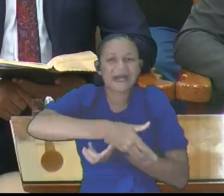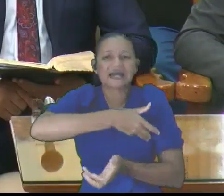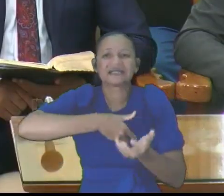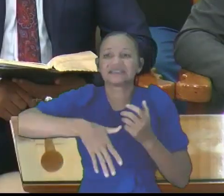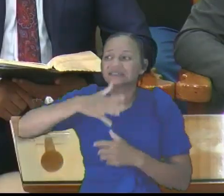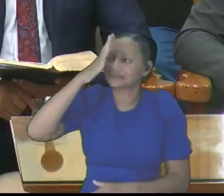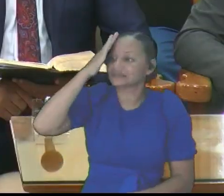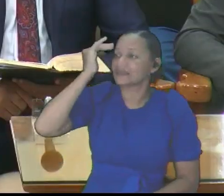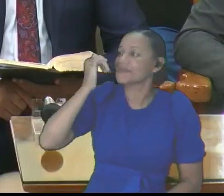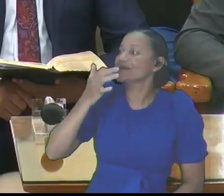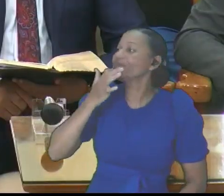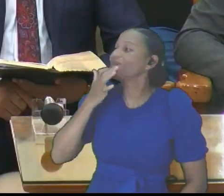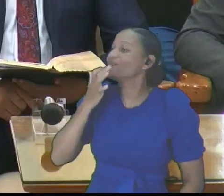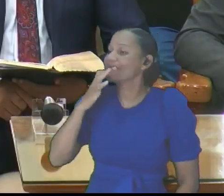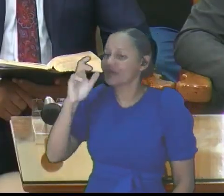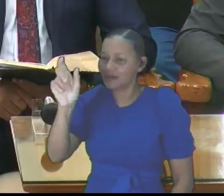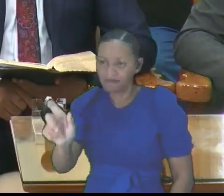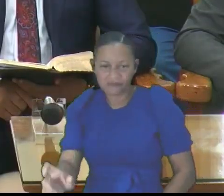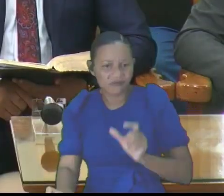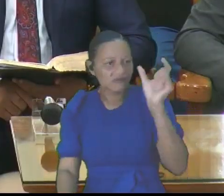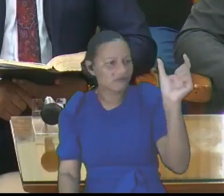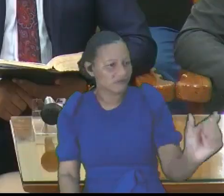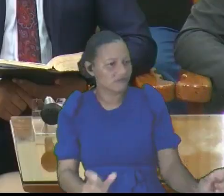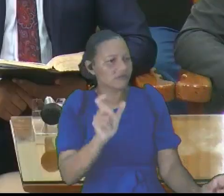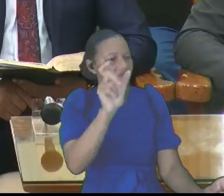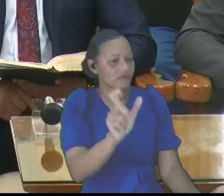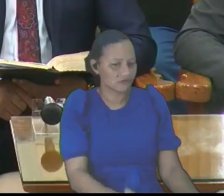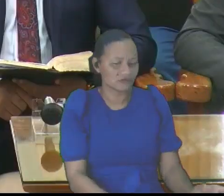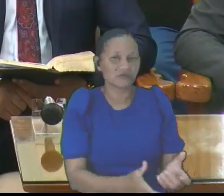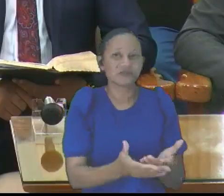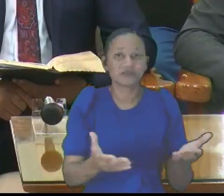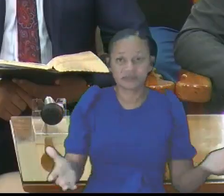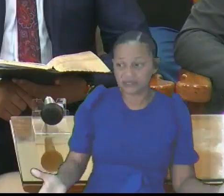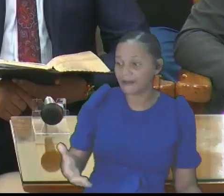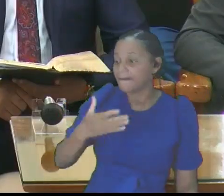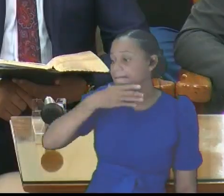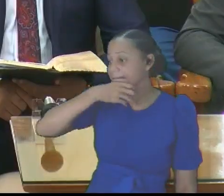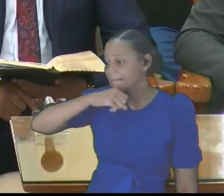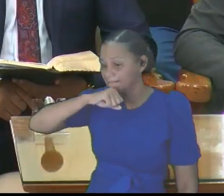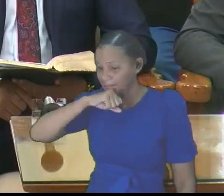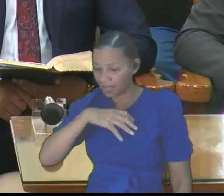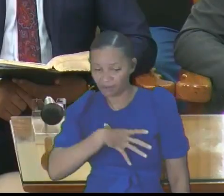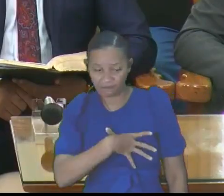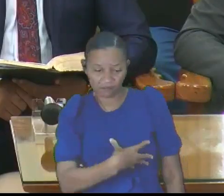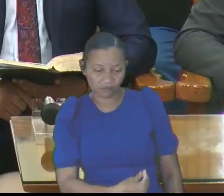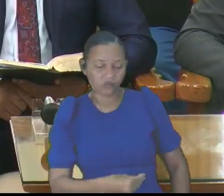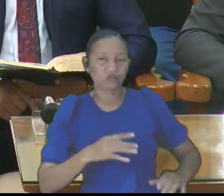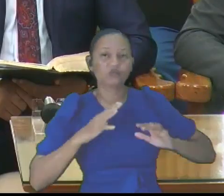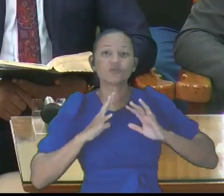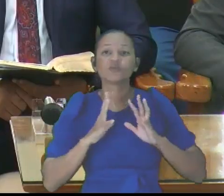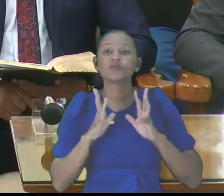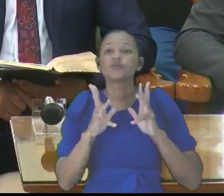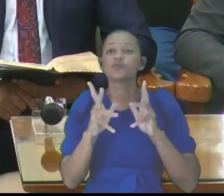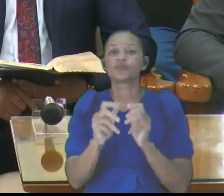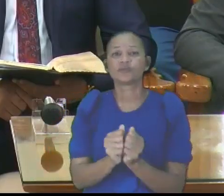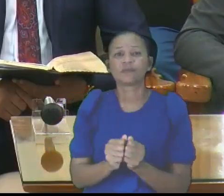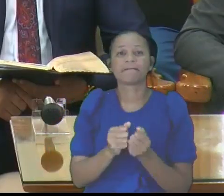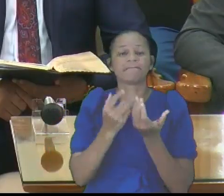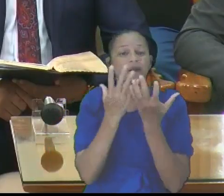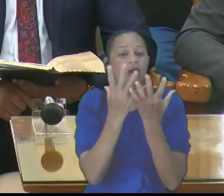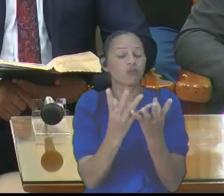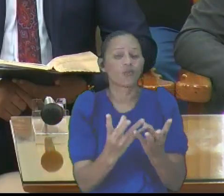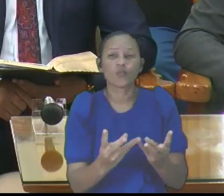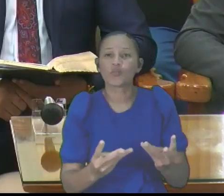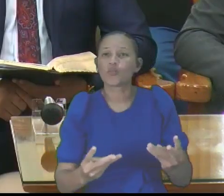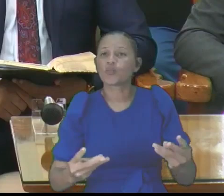eram os vizinhos, a gente conhecia os vizinhos, os pais e os filhos, todo mundo se conhecia. Mas a comunhão está se acabando do